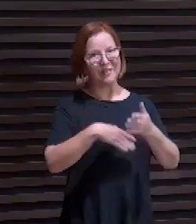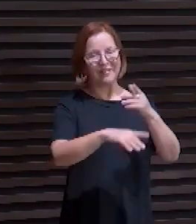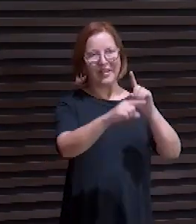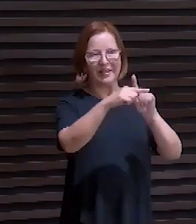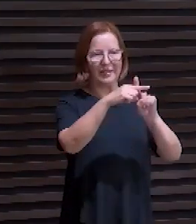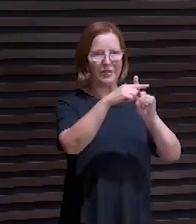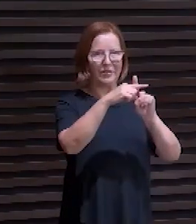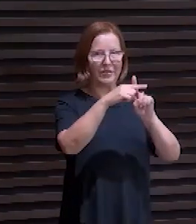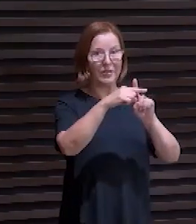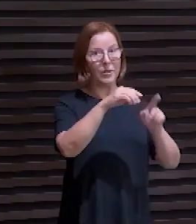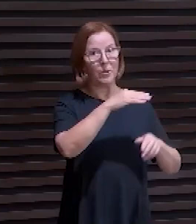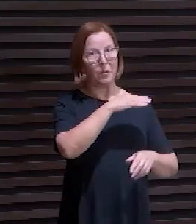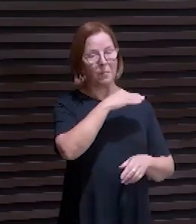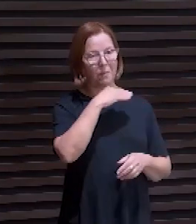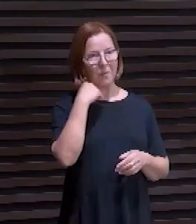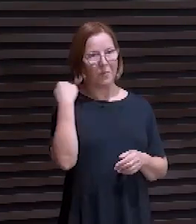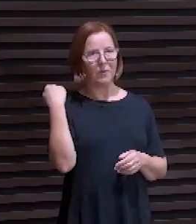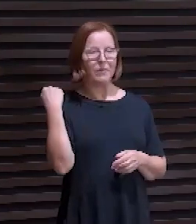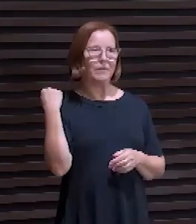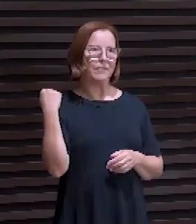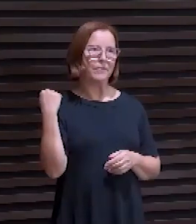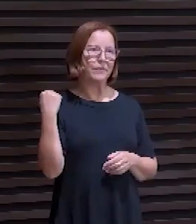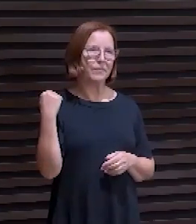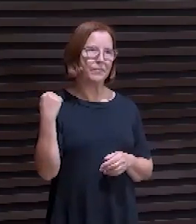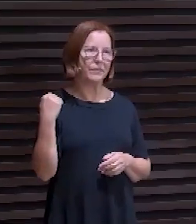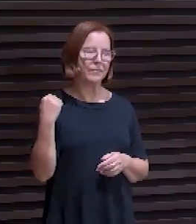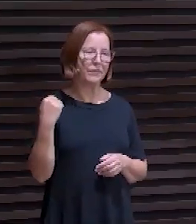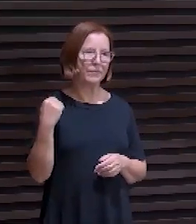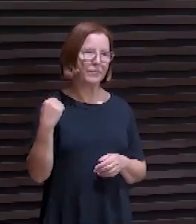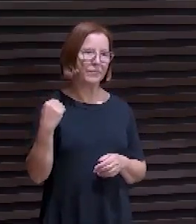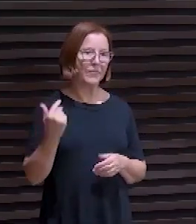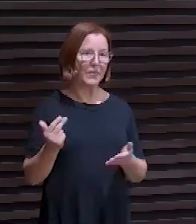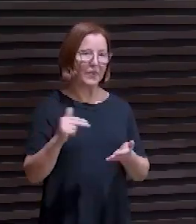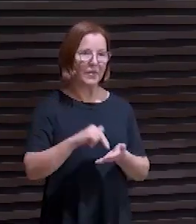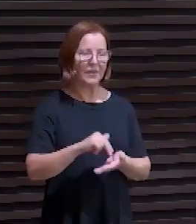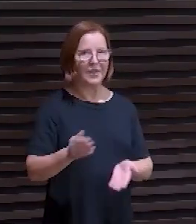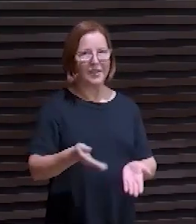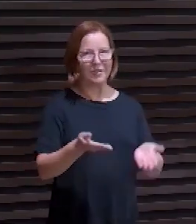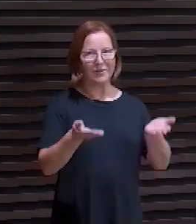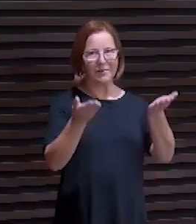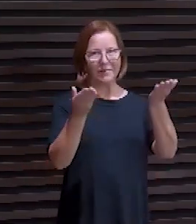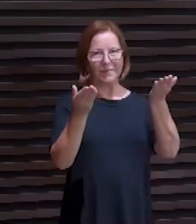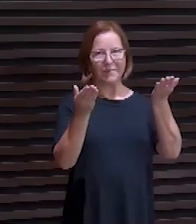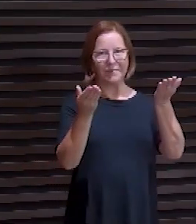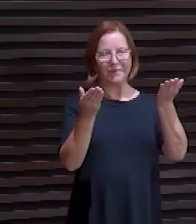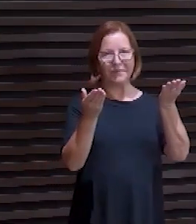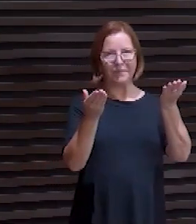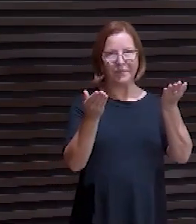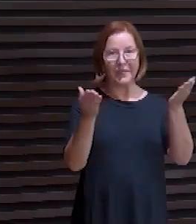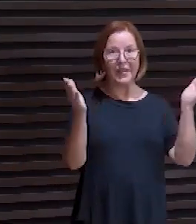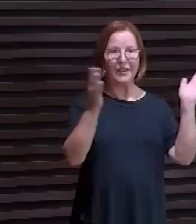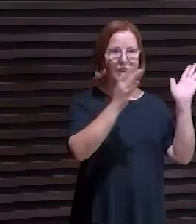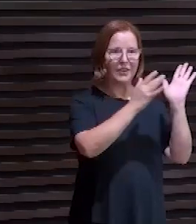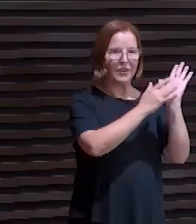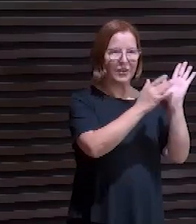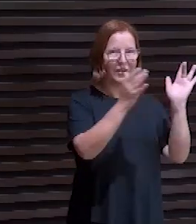cruz e morre uma morte e ressuscita. Jesus